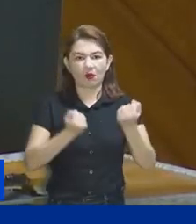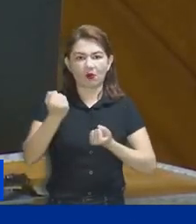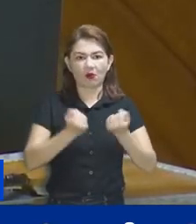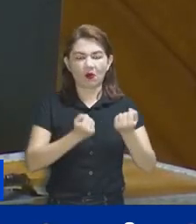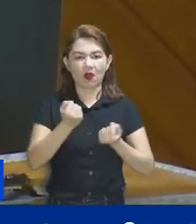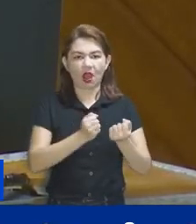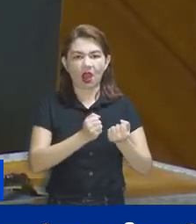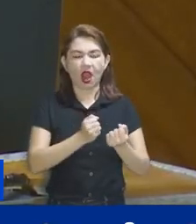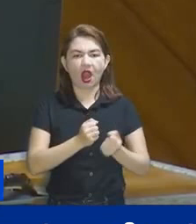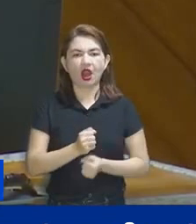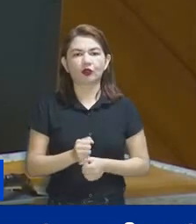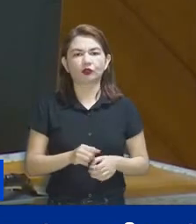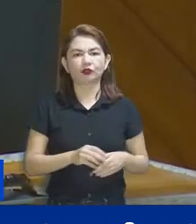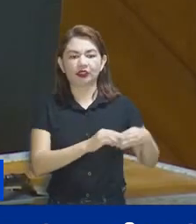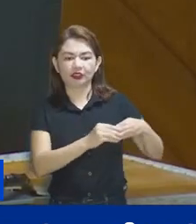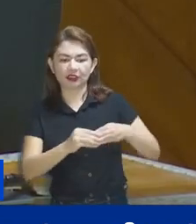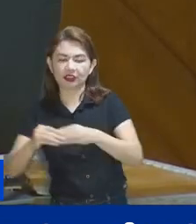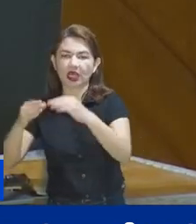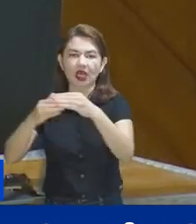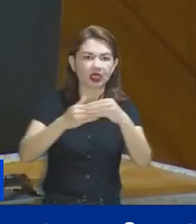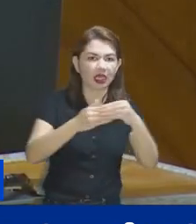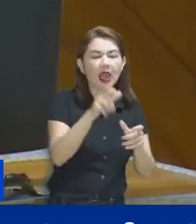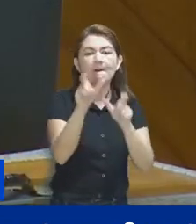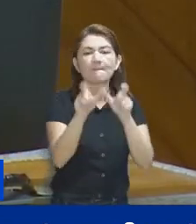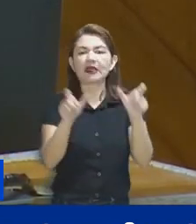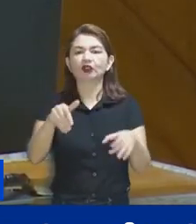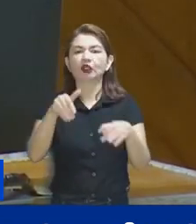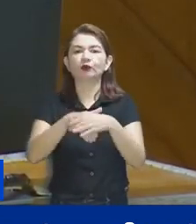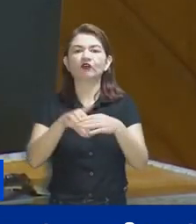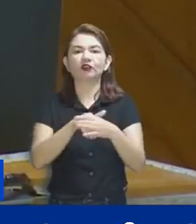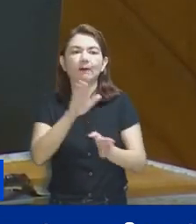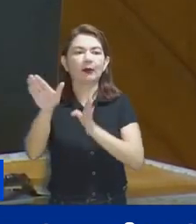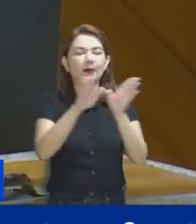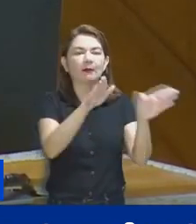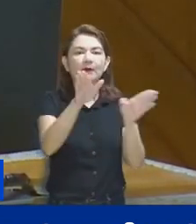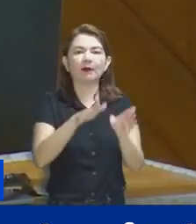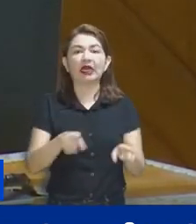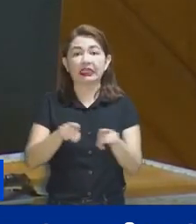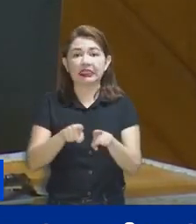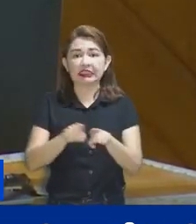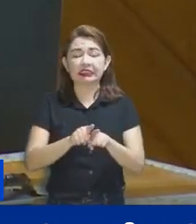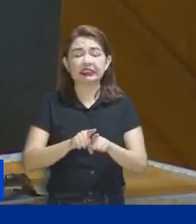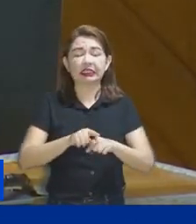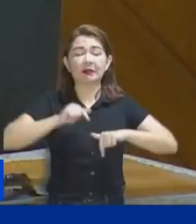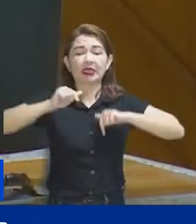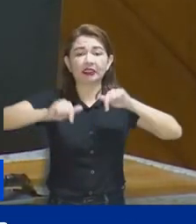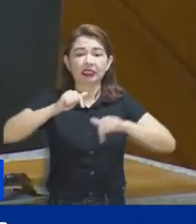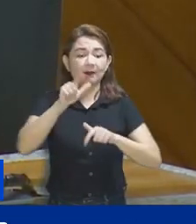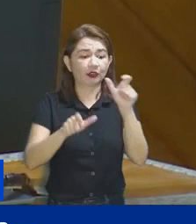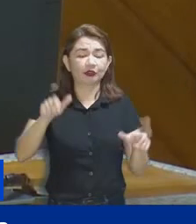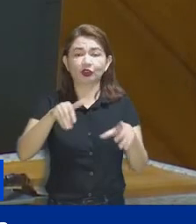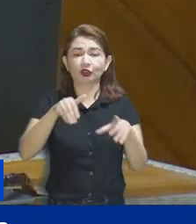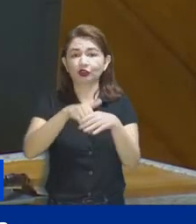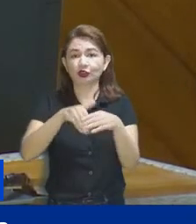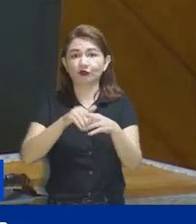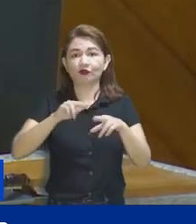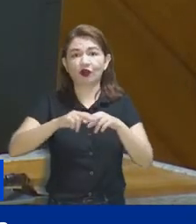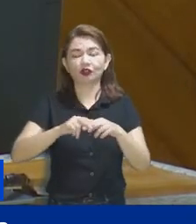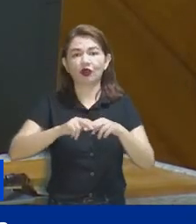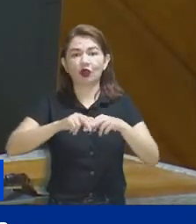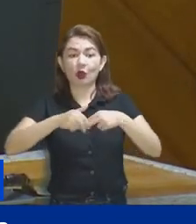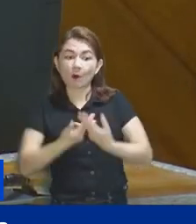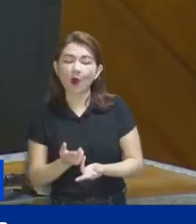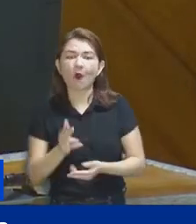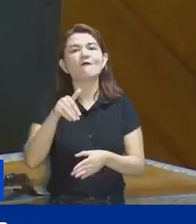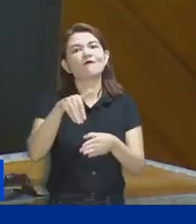eleições, bem como pelo oferecimento de dádiva, emprego a eleitores em troca de voto. Ao final, requereu a condenação